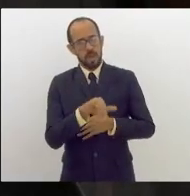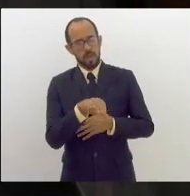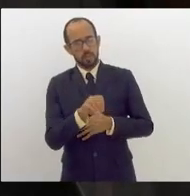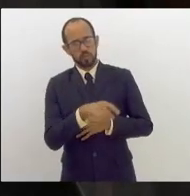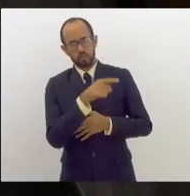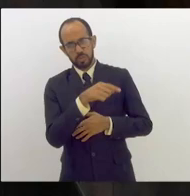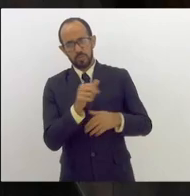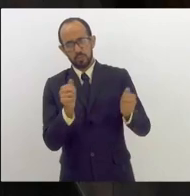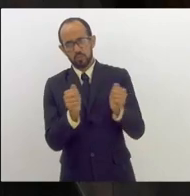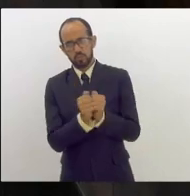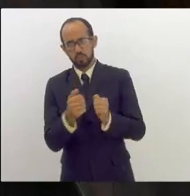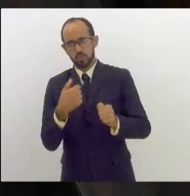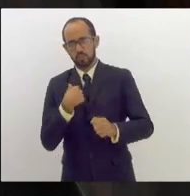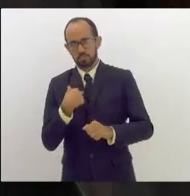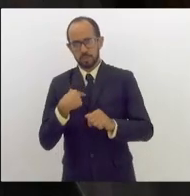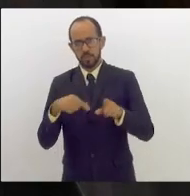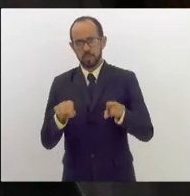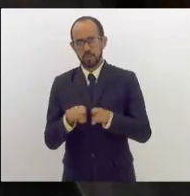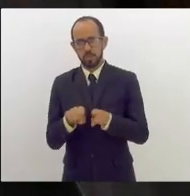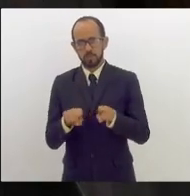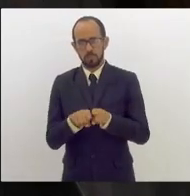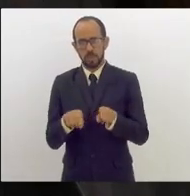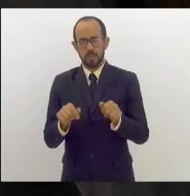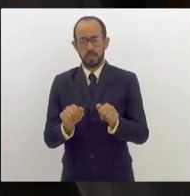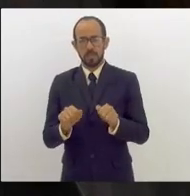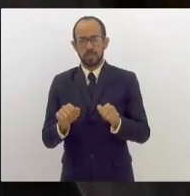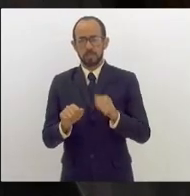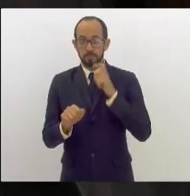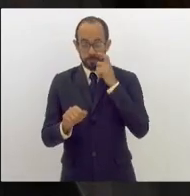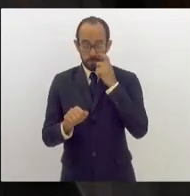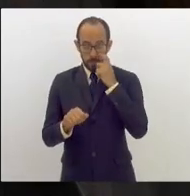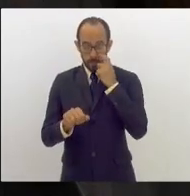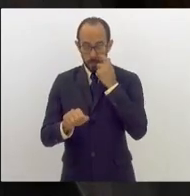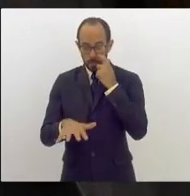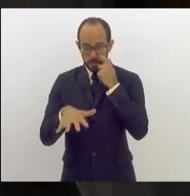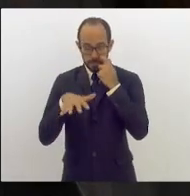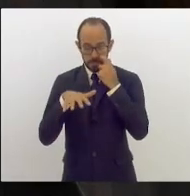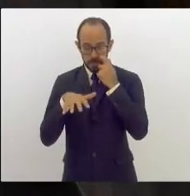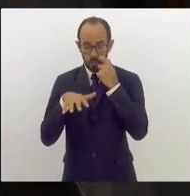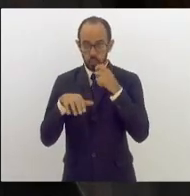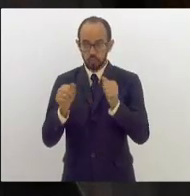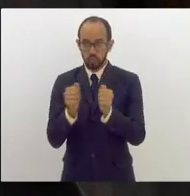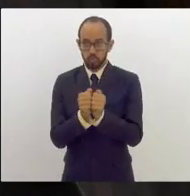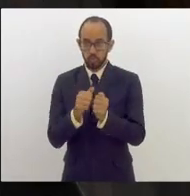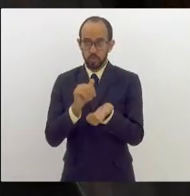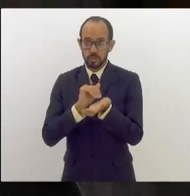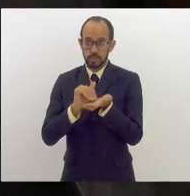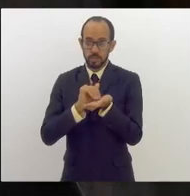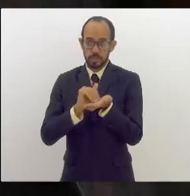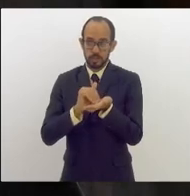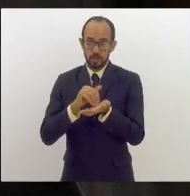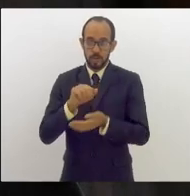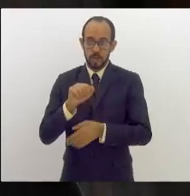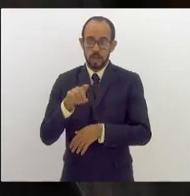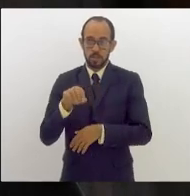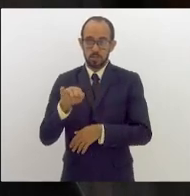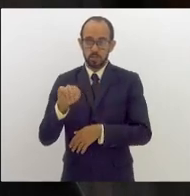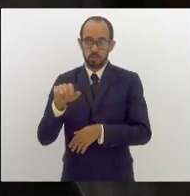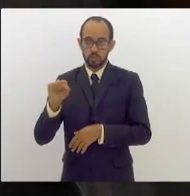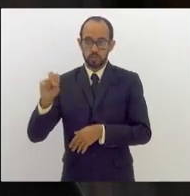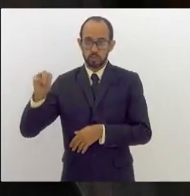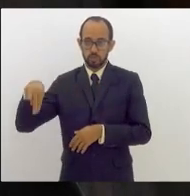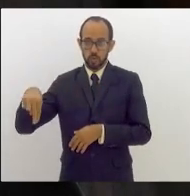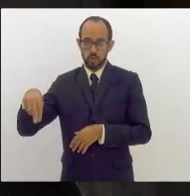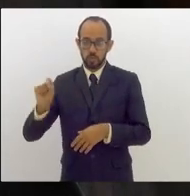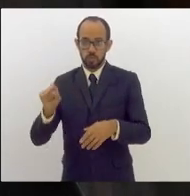comigo a sessão lá com a presença não só do secretário Adilson que tem sido